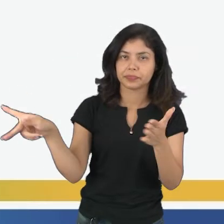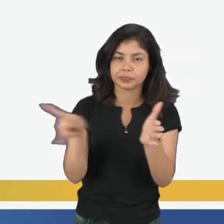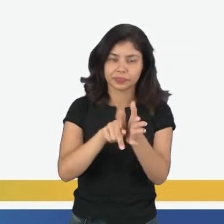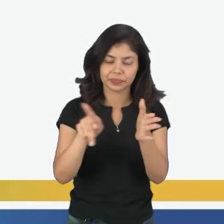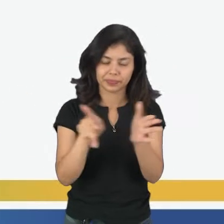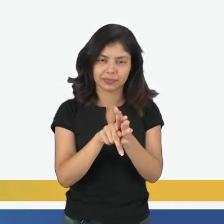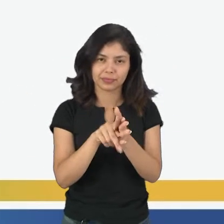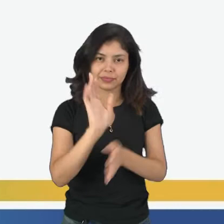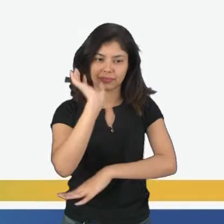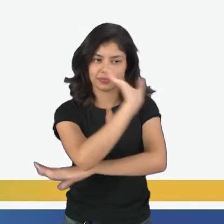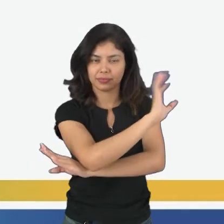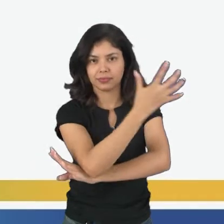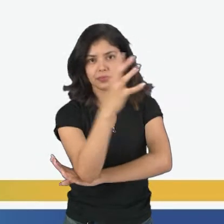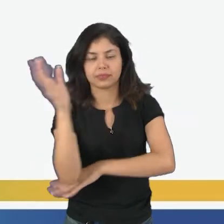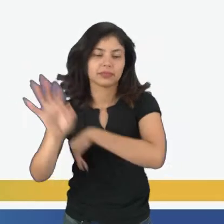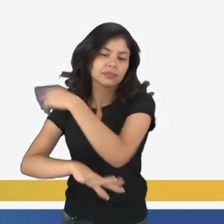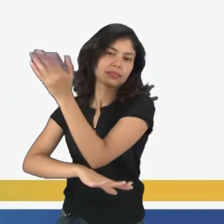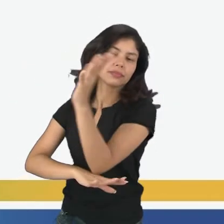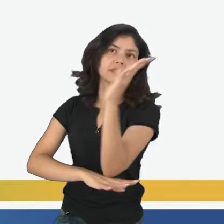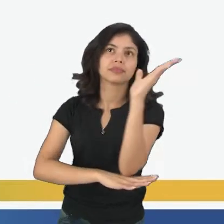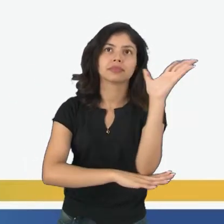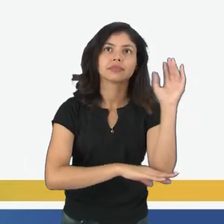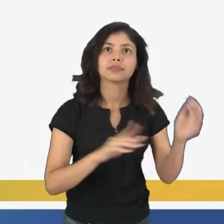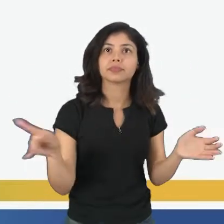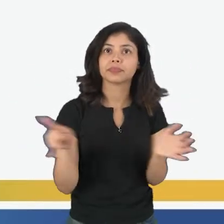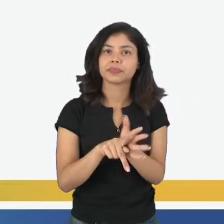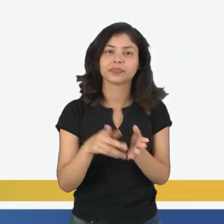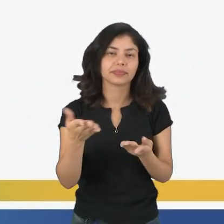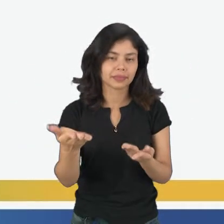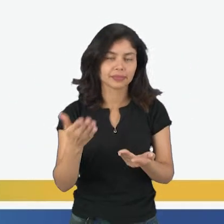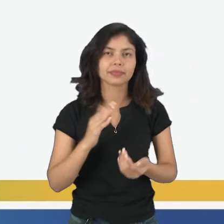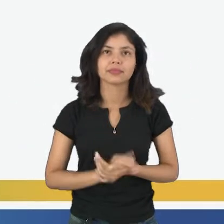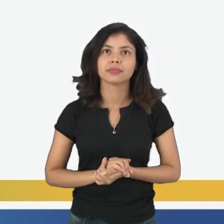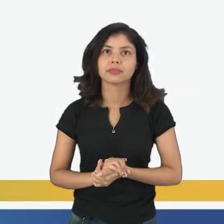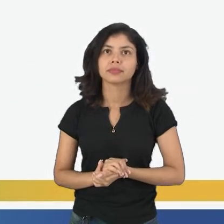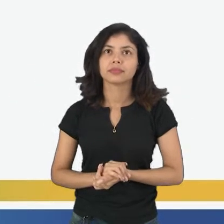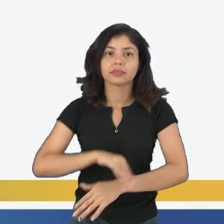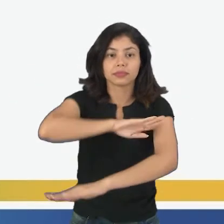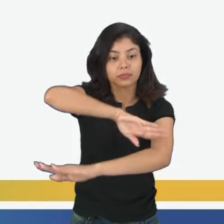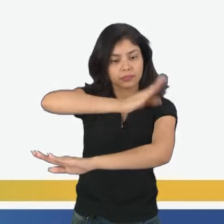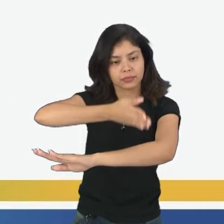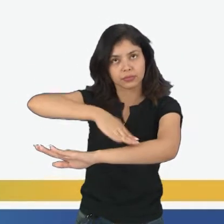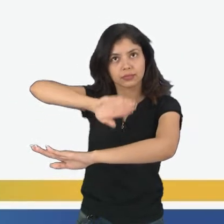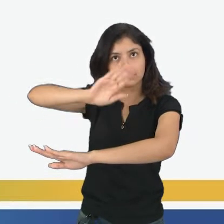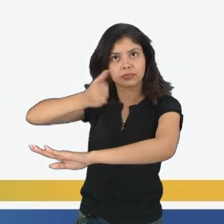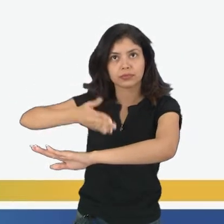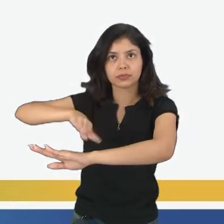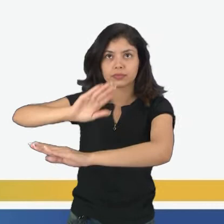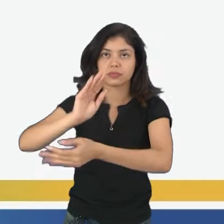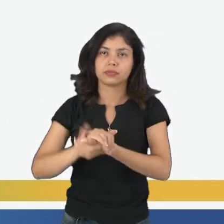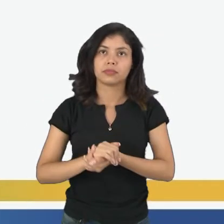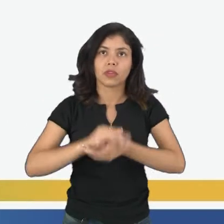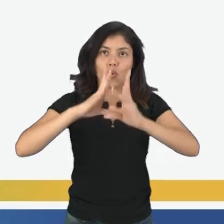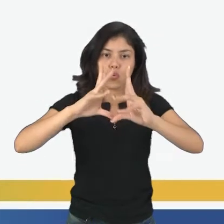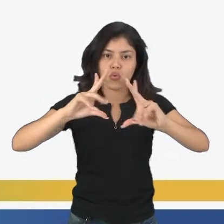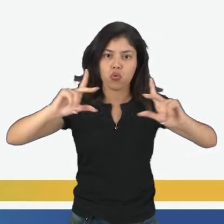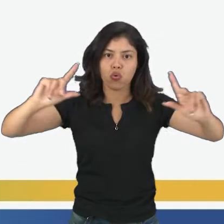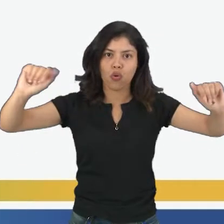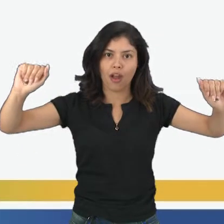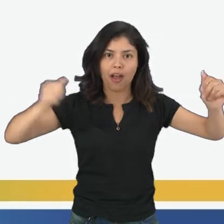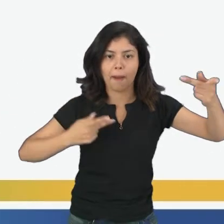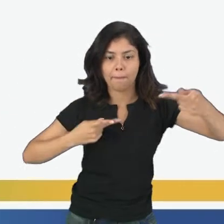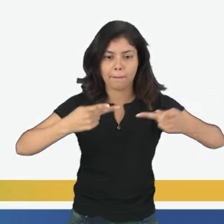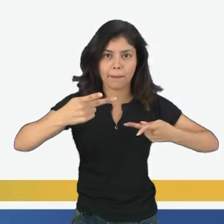construídos pela ação da natureza, é exclusivo isso. Forma de relevo como montanhas, serras,